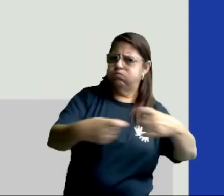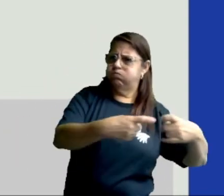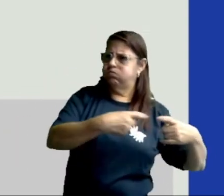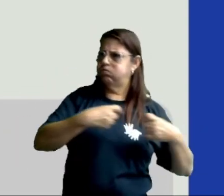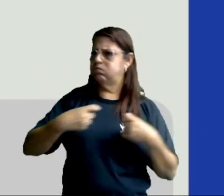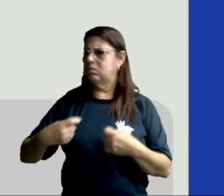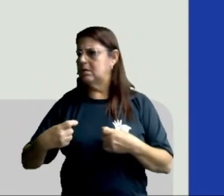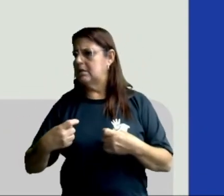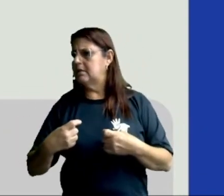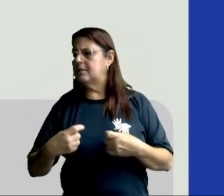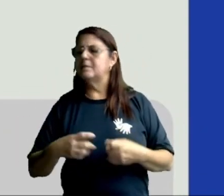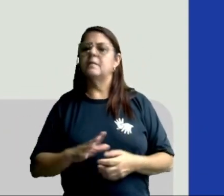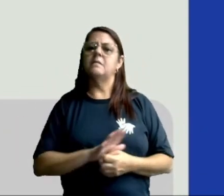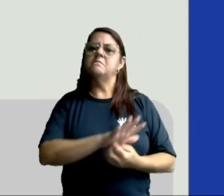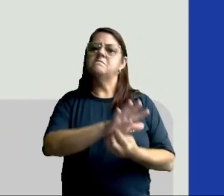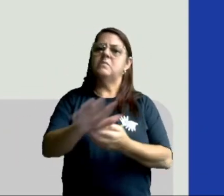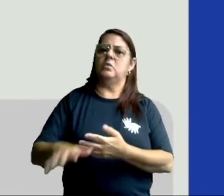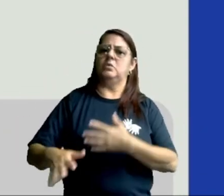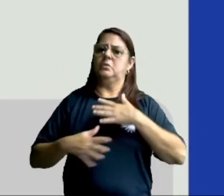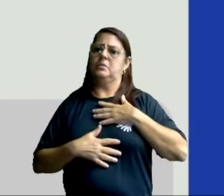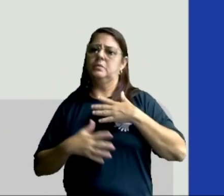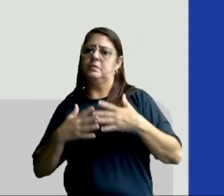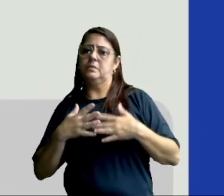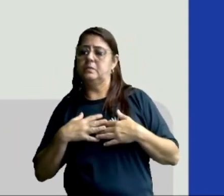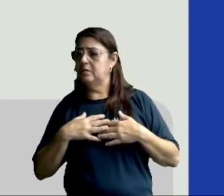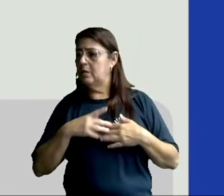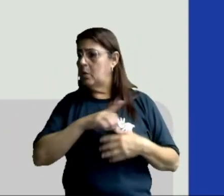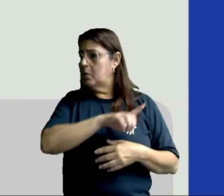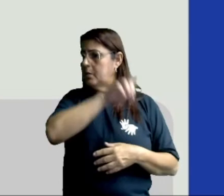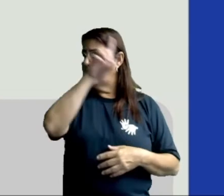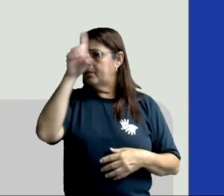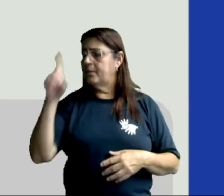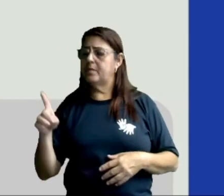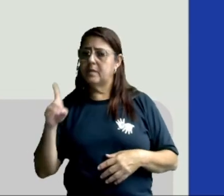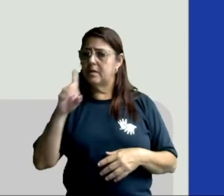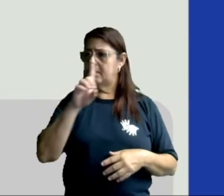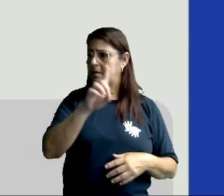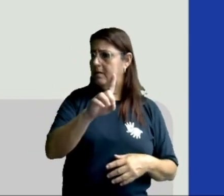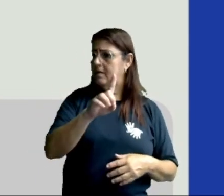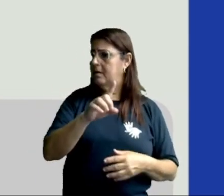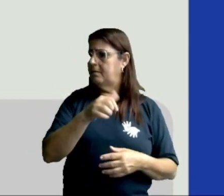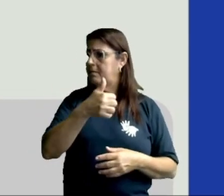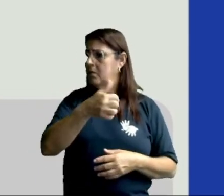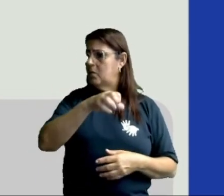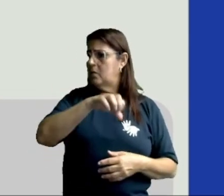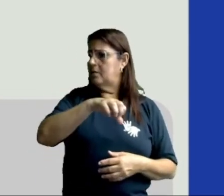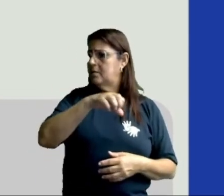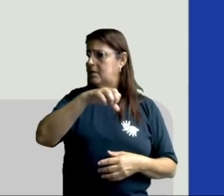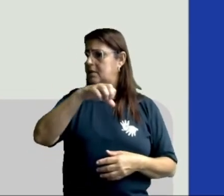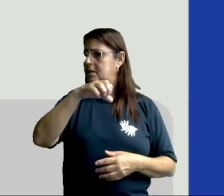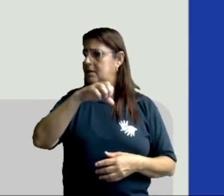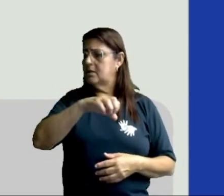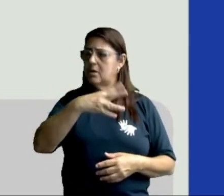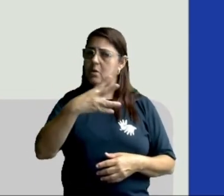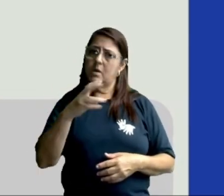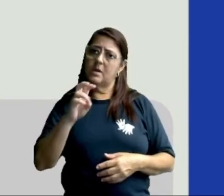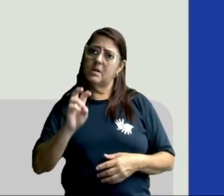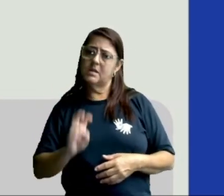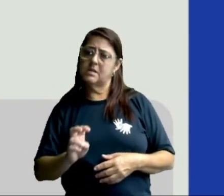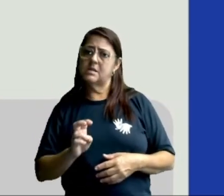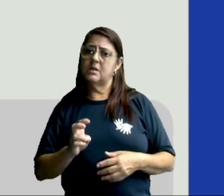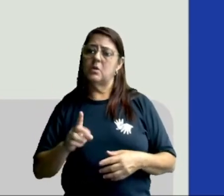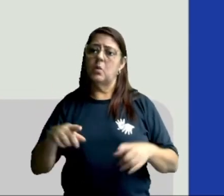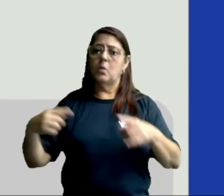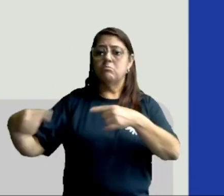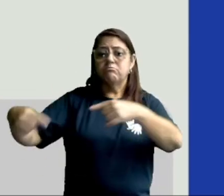corpo dele em público. E o dia D, na Normandia, na França, 6 de junho, onde os aliados